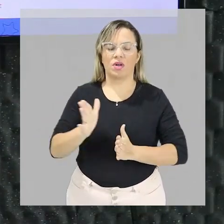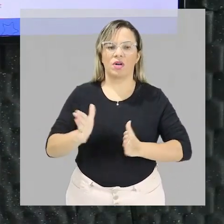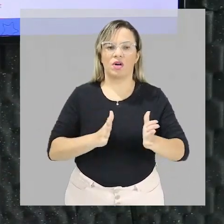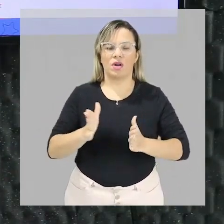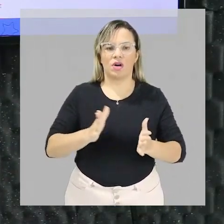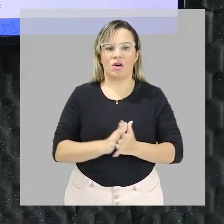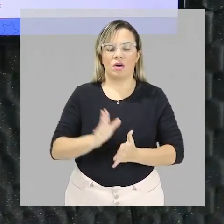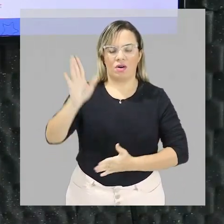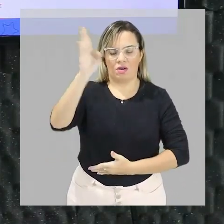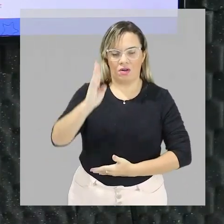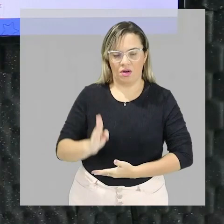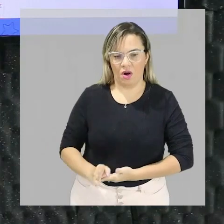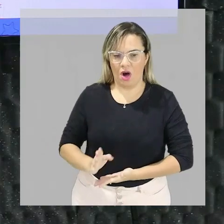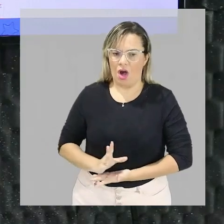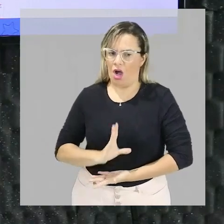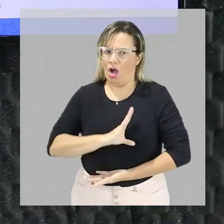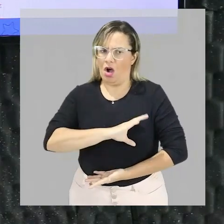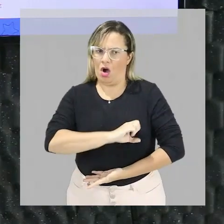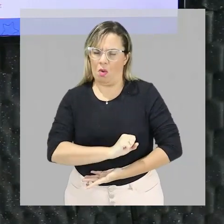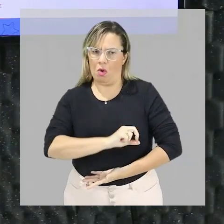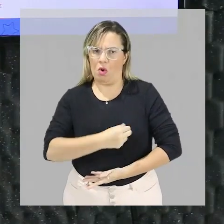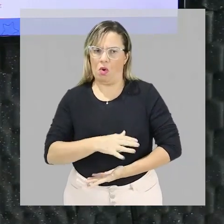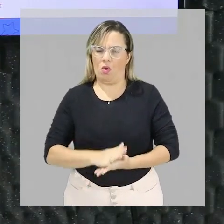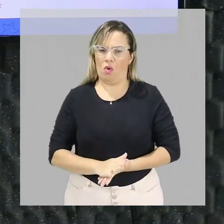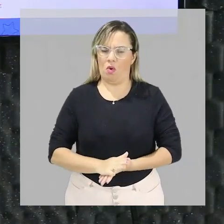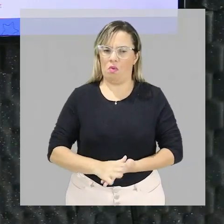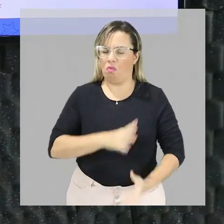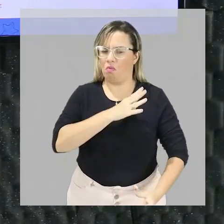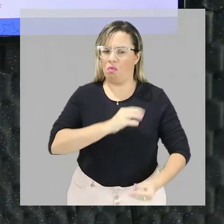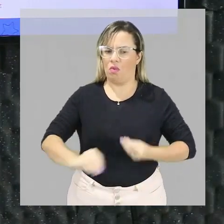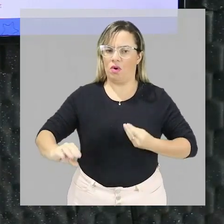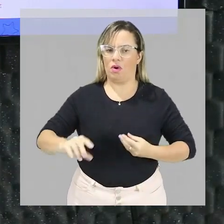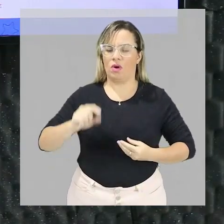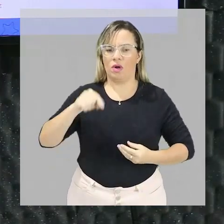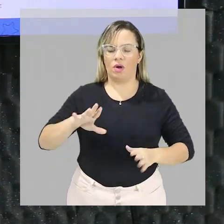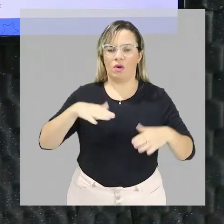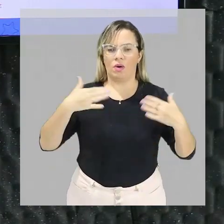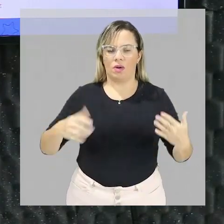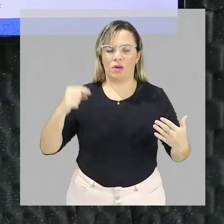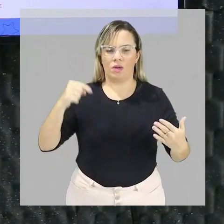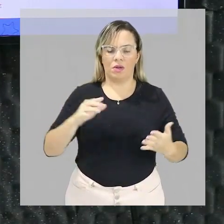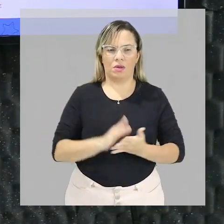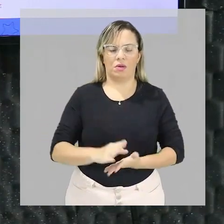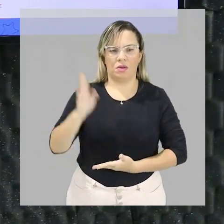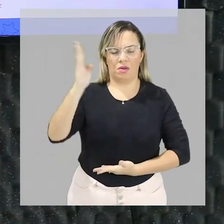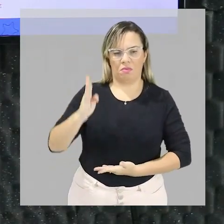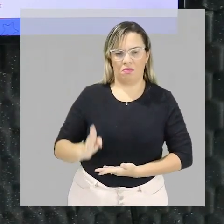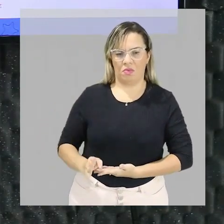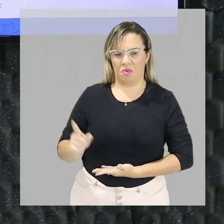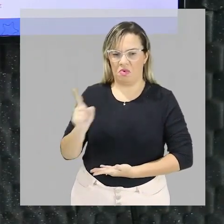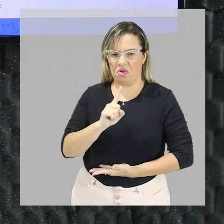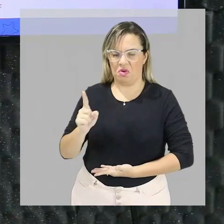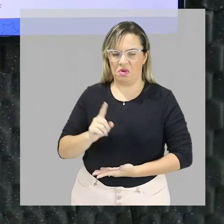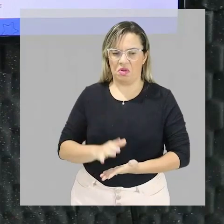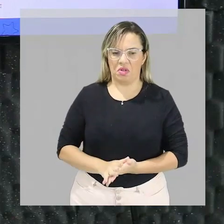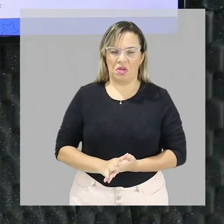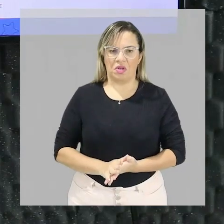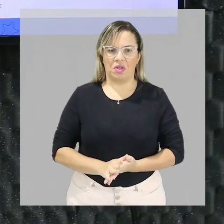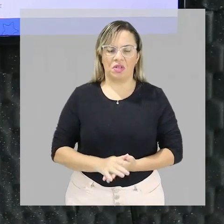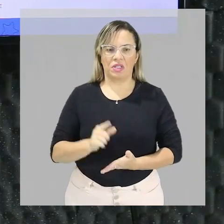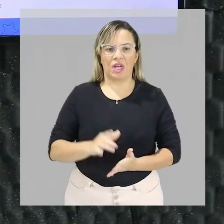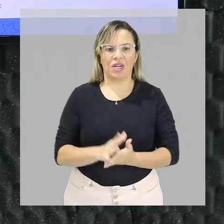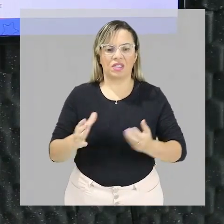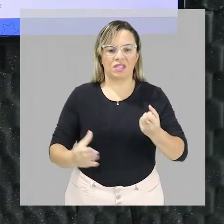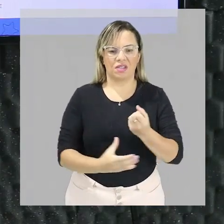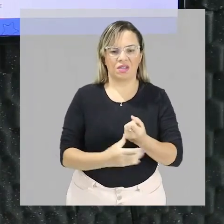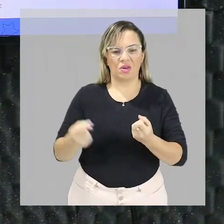deixo, esse Brasil ame ou deixo é o Brasil ufanista, né? O Brasil que ninguém segura esse país, essa é